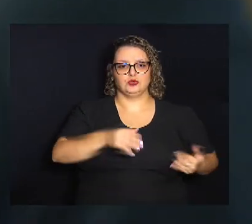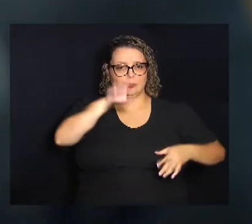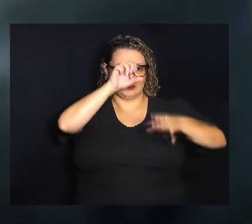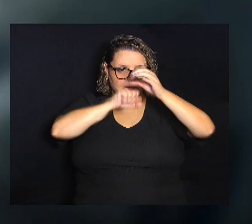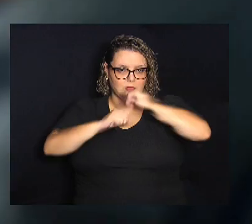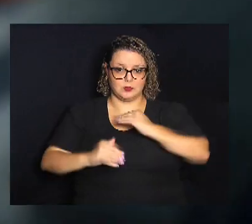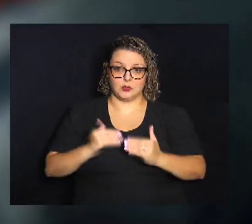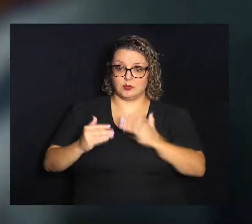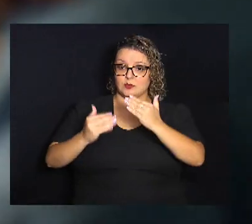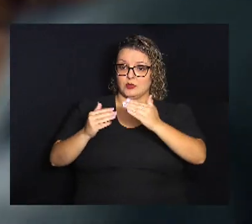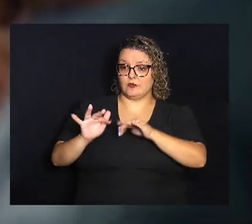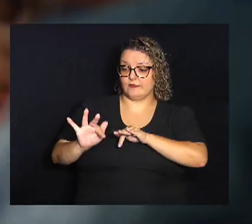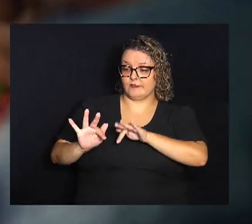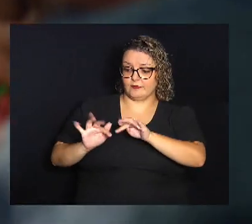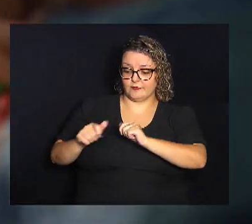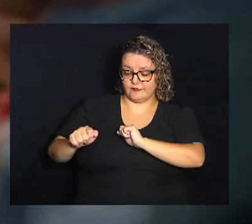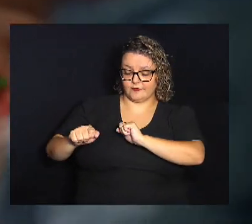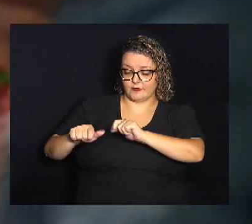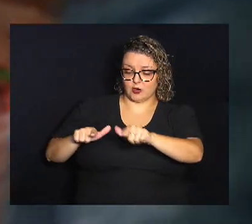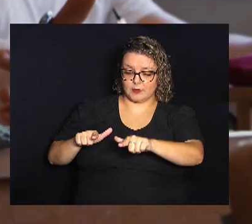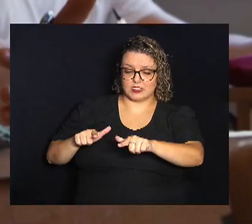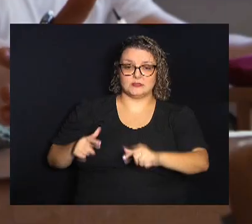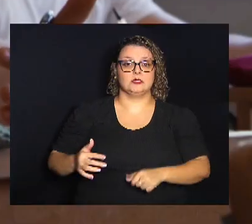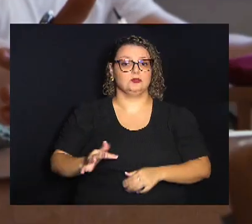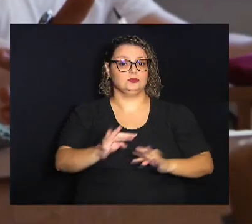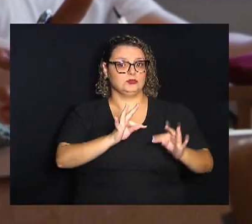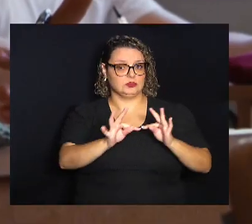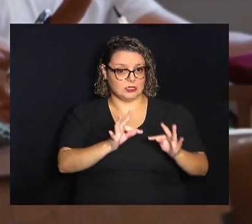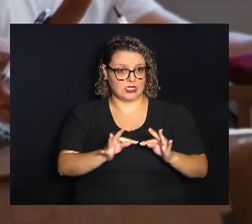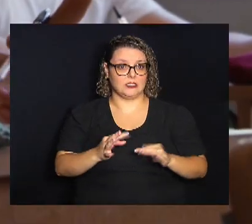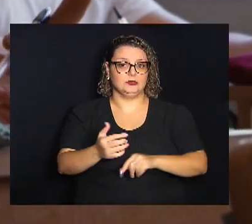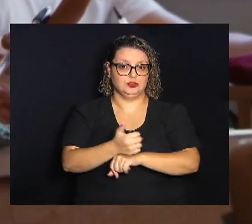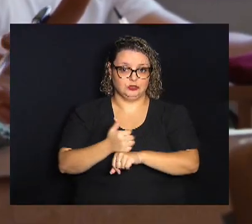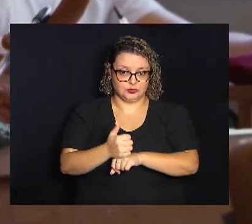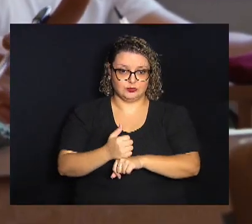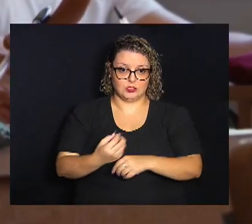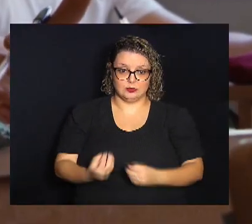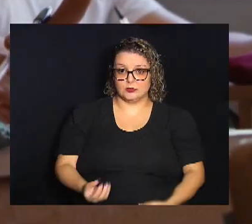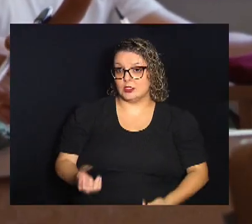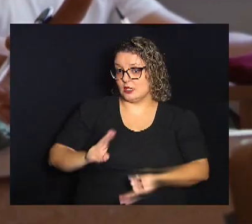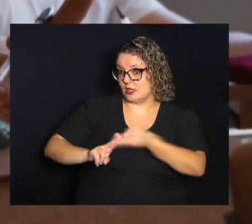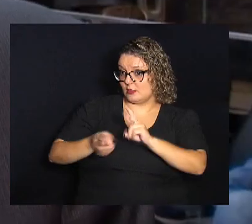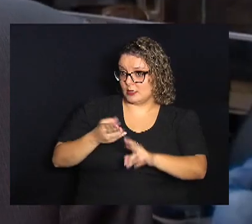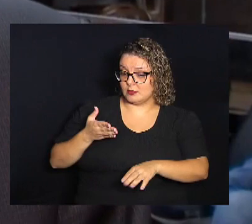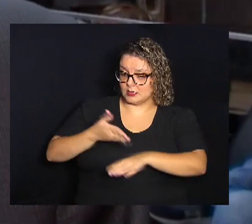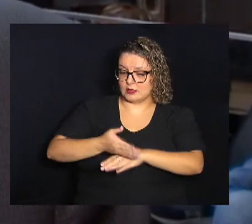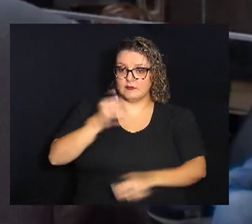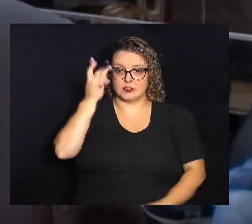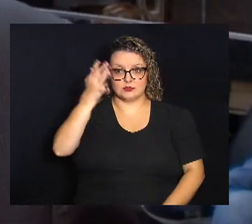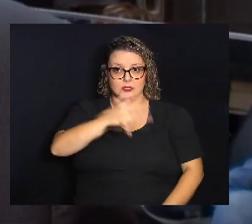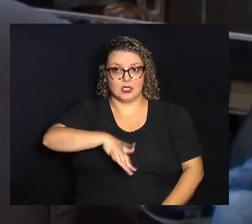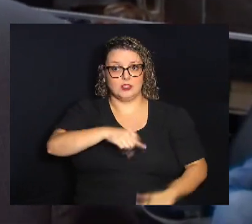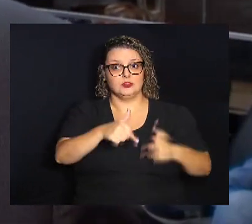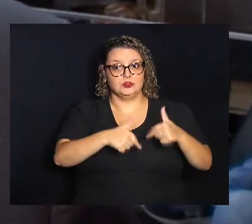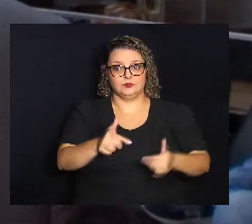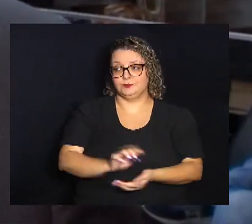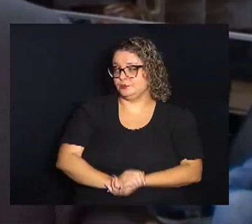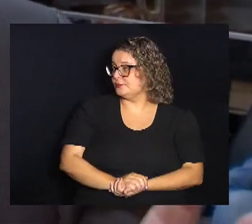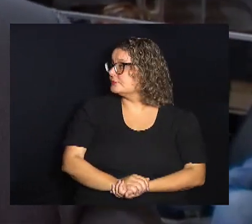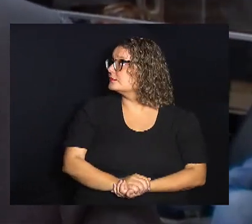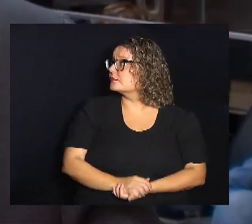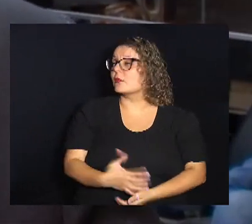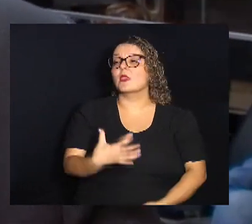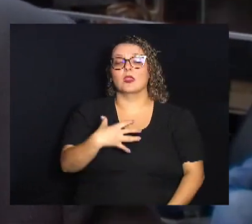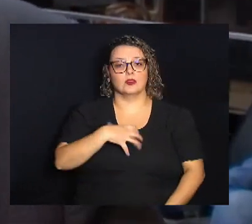formação técnico-profissional e aquisição de habilidades que favoreçam o ingresso no mercado de trabalho. Eu acho que é uma forma da